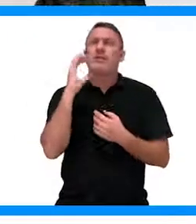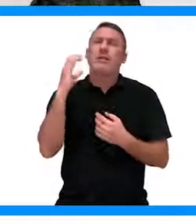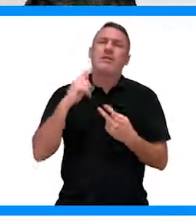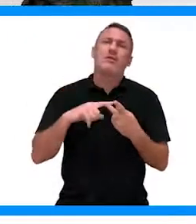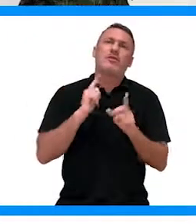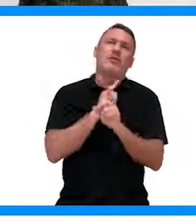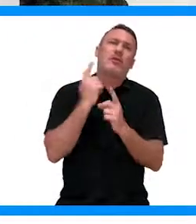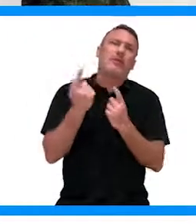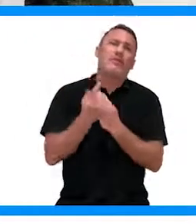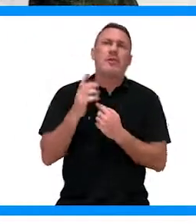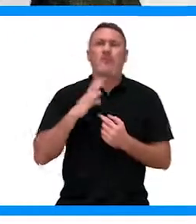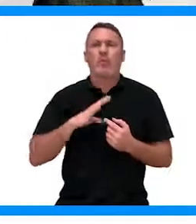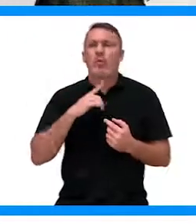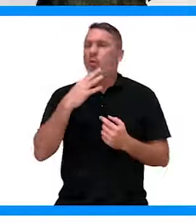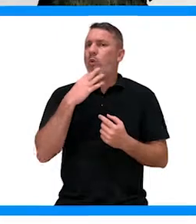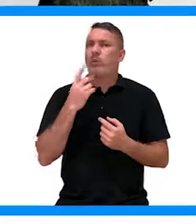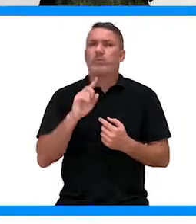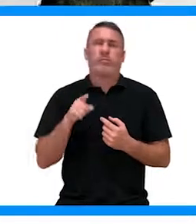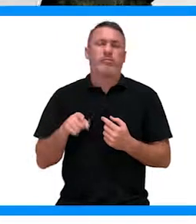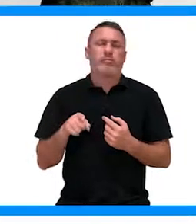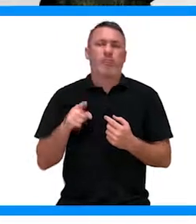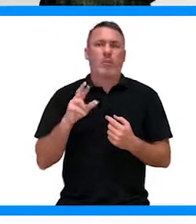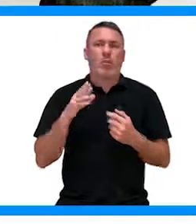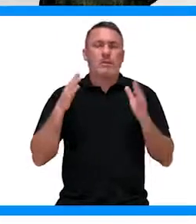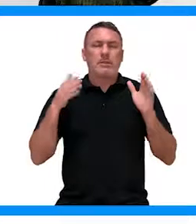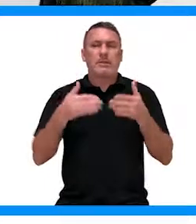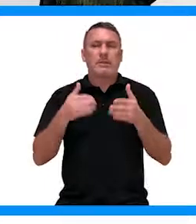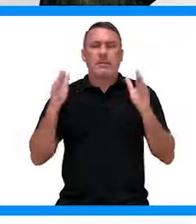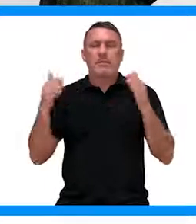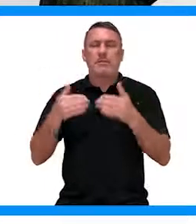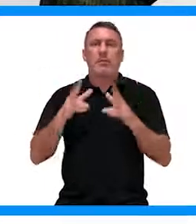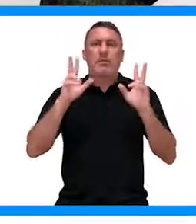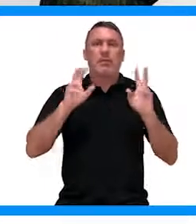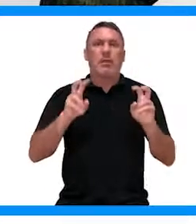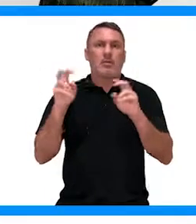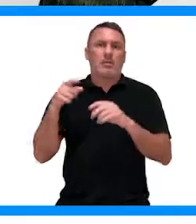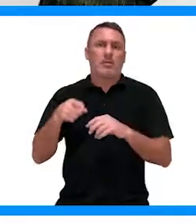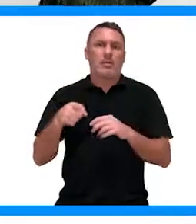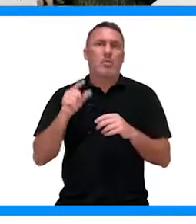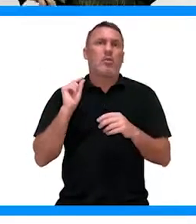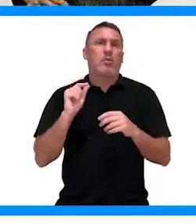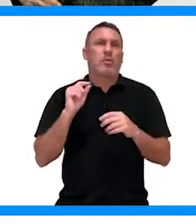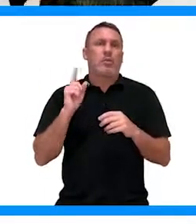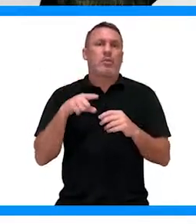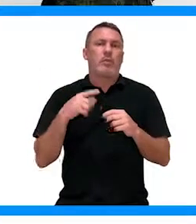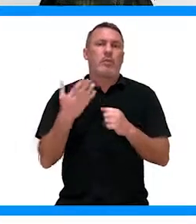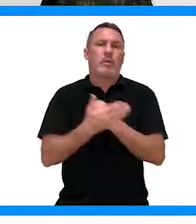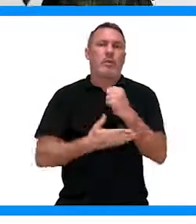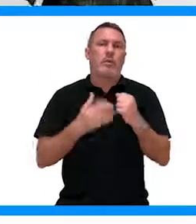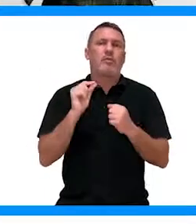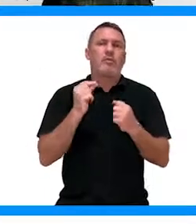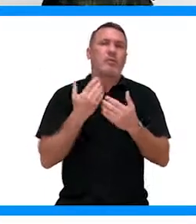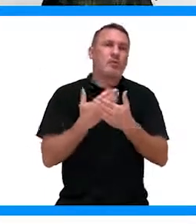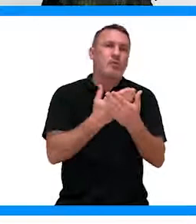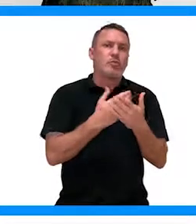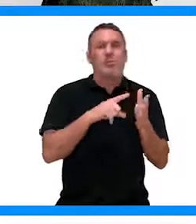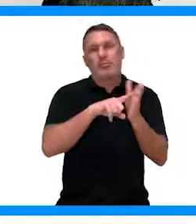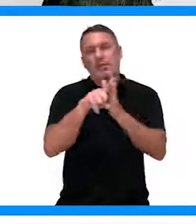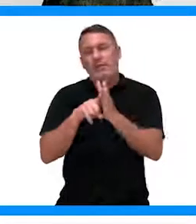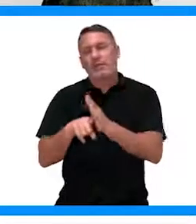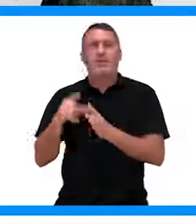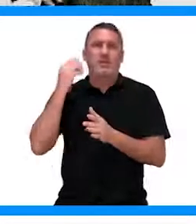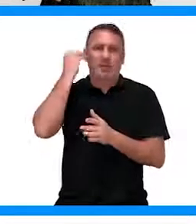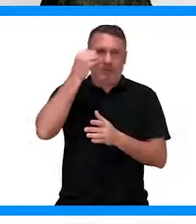sobre geografia, sobre ciência, sobre língua portuguesa, que são específicas de um assunto com base em estudos,